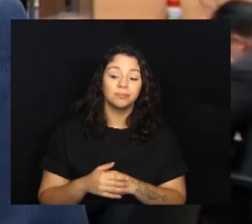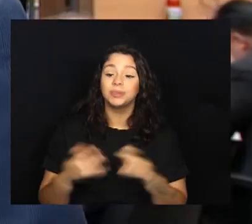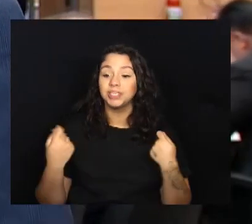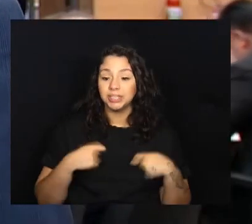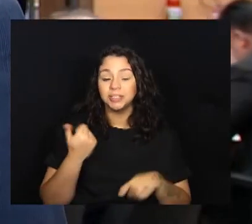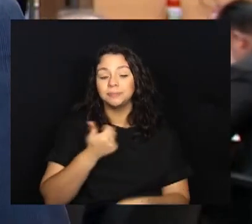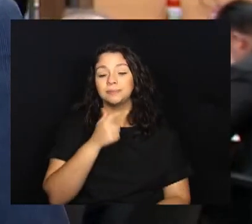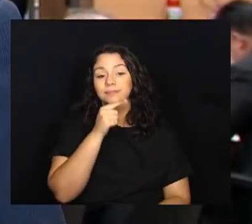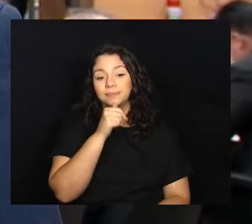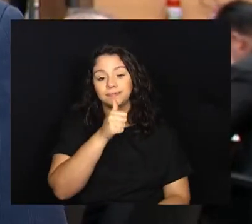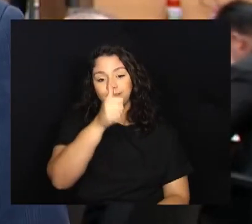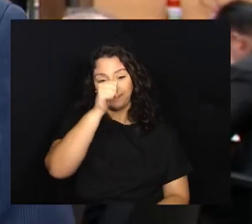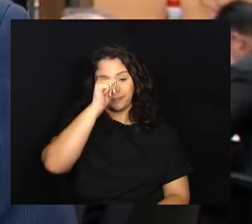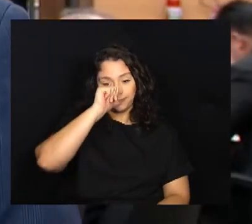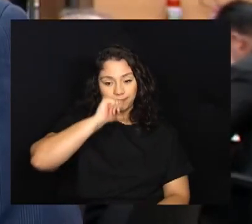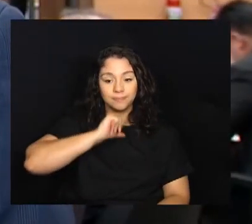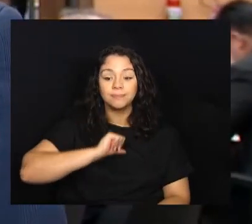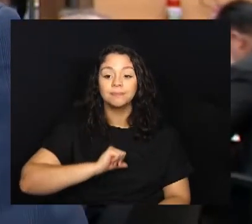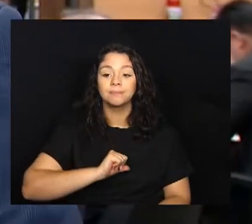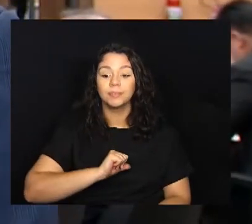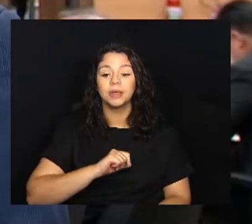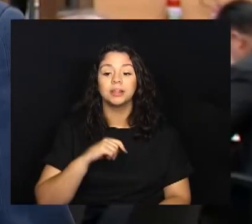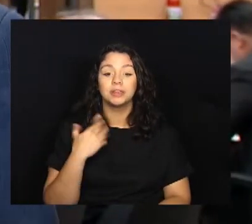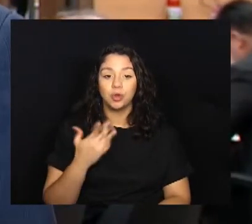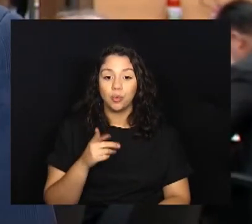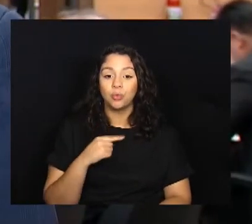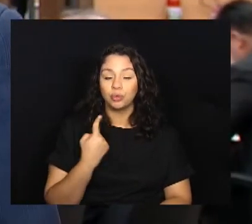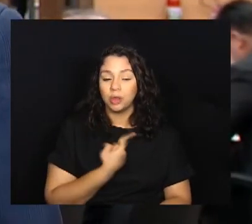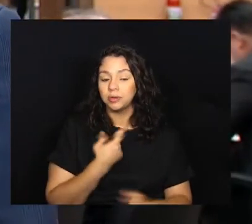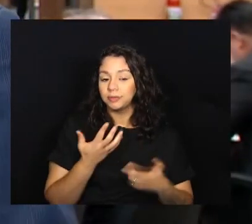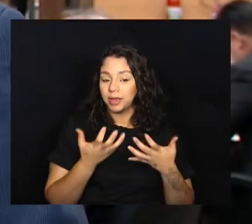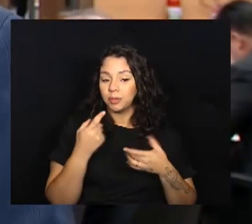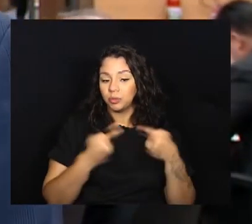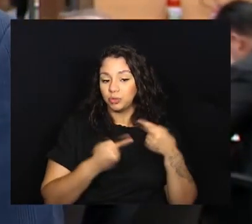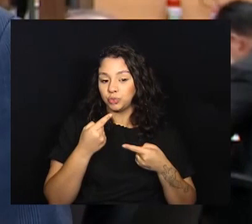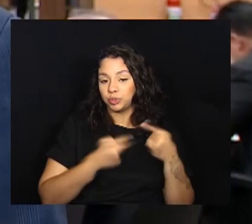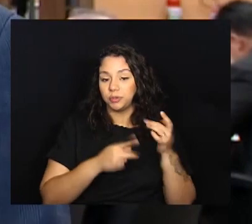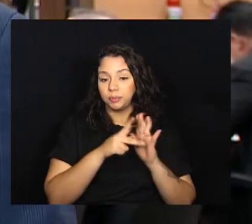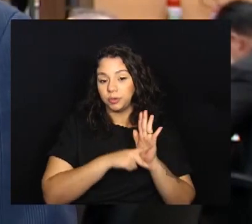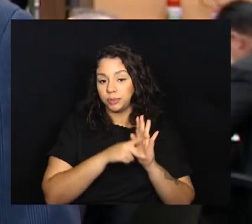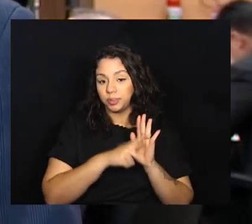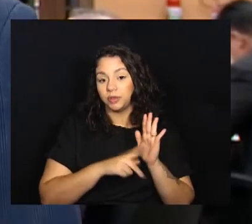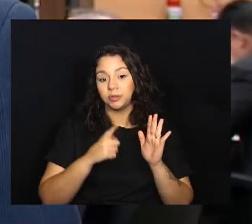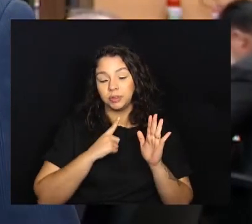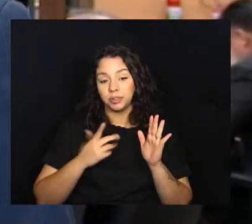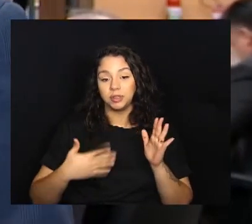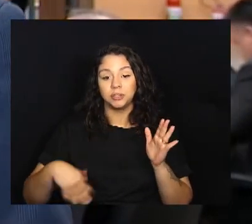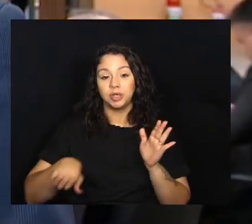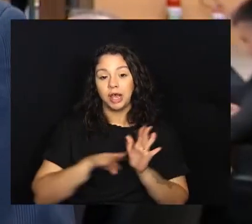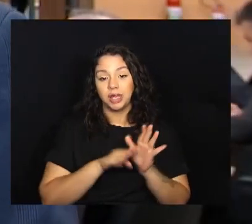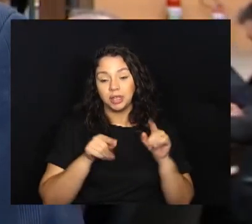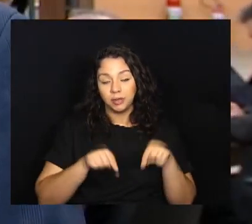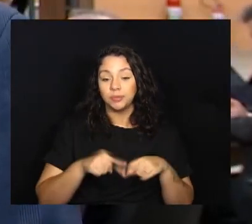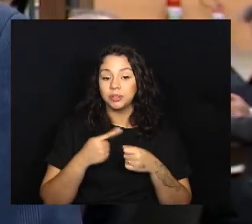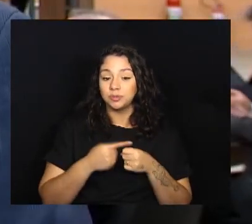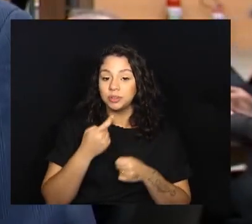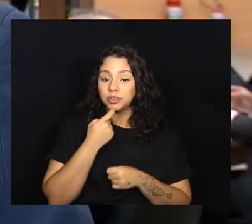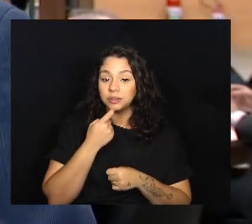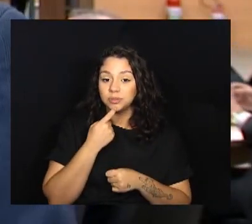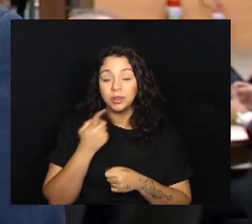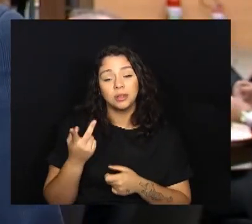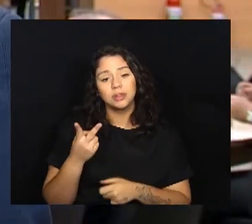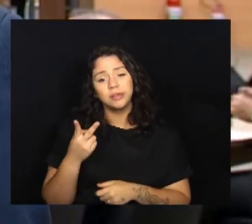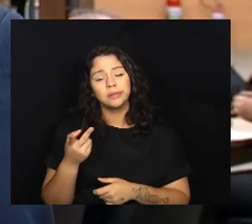hidratar. Então nós providenciamos aí de discutir esse projeto, trazer isso daí para o município. Um município que fala tanto